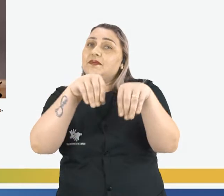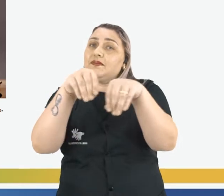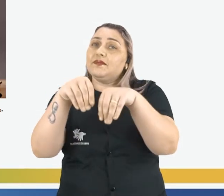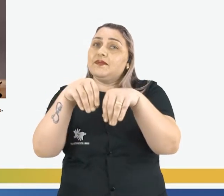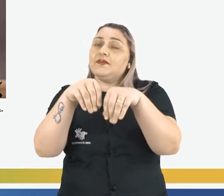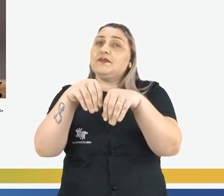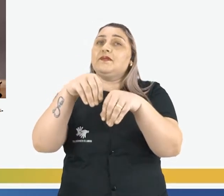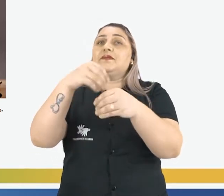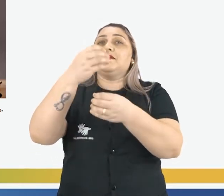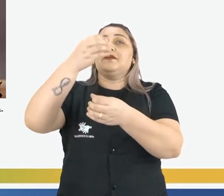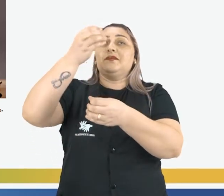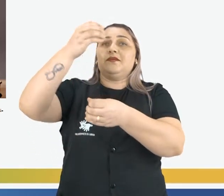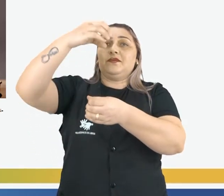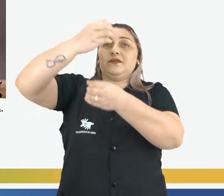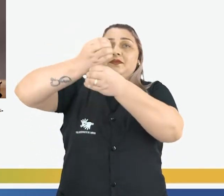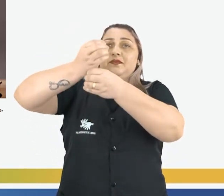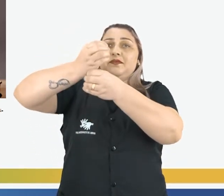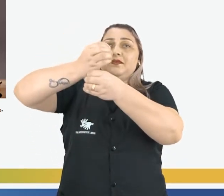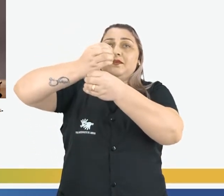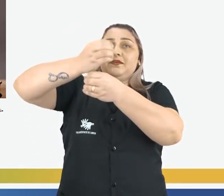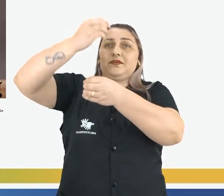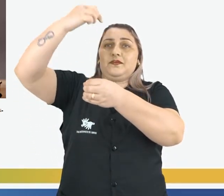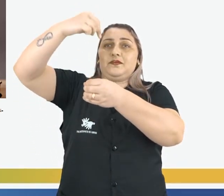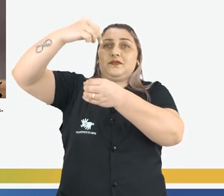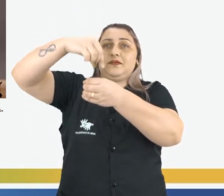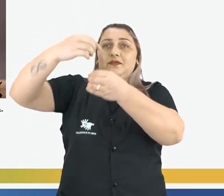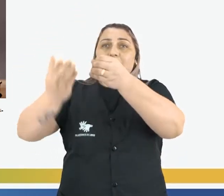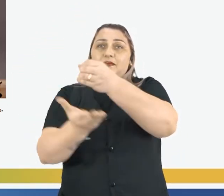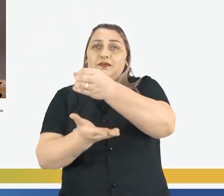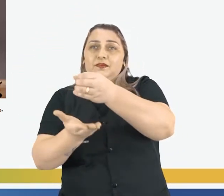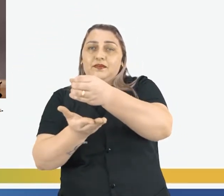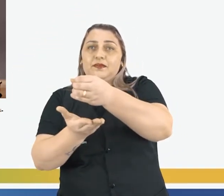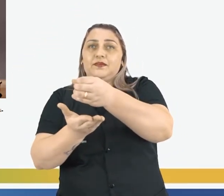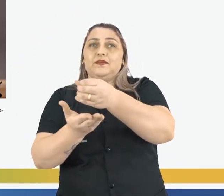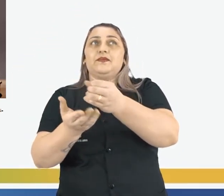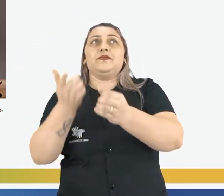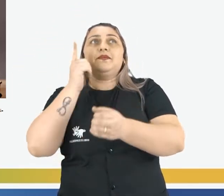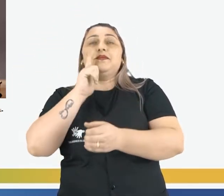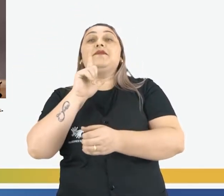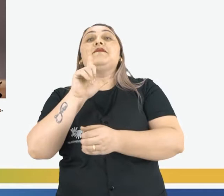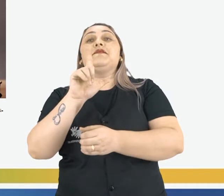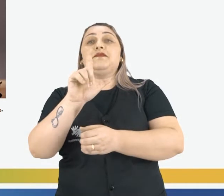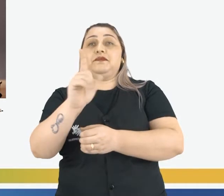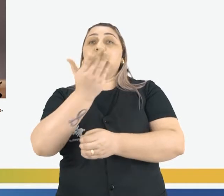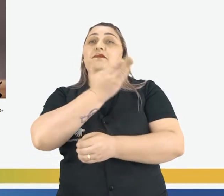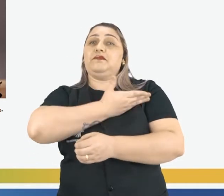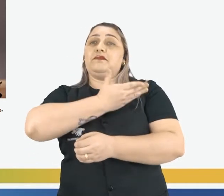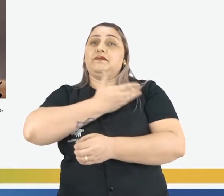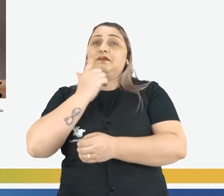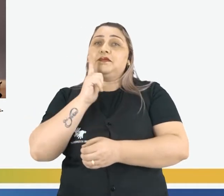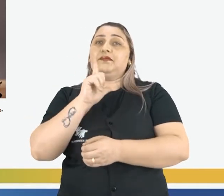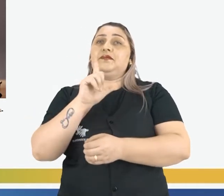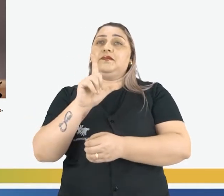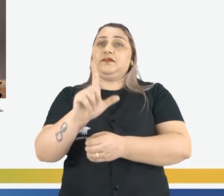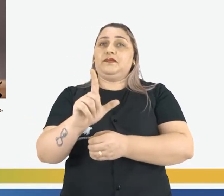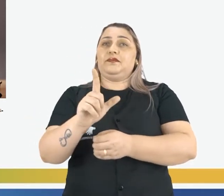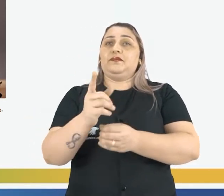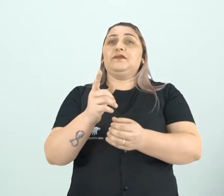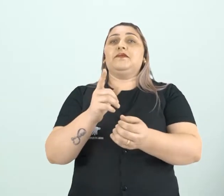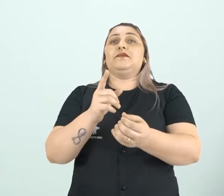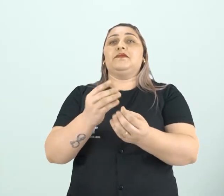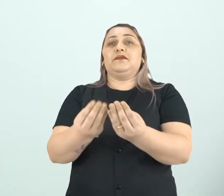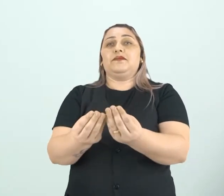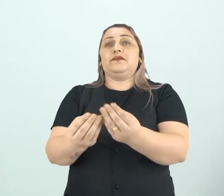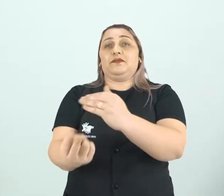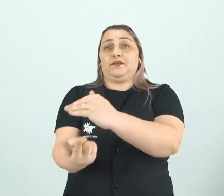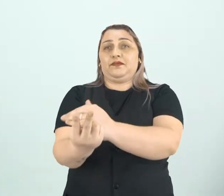compartimento para o outro. Eu vou mostrar aqui para vocês, eu consegui uma ampulheta. Uma amiga minha conseguiu, me emprestou